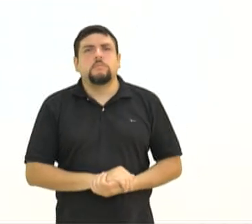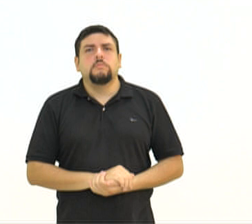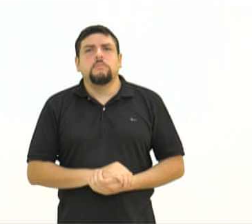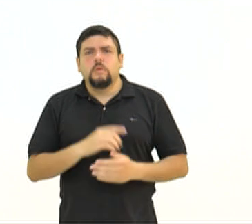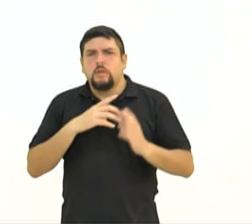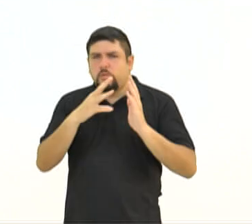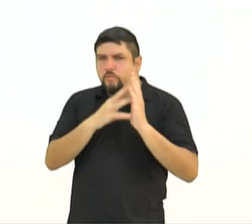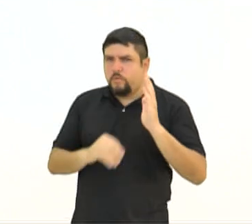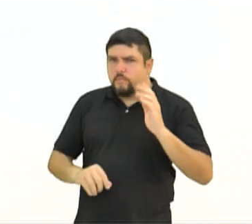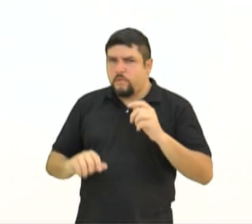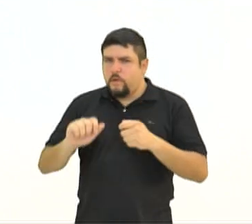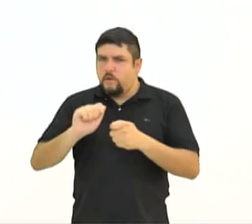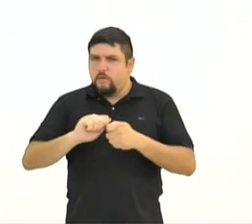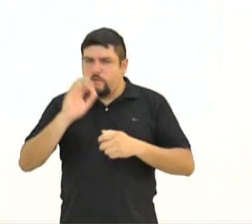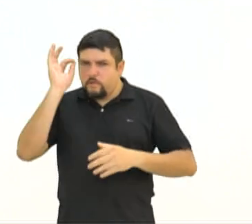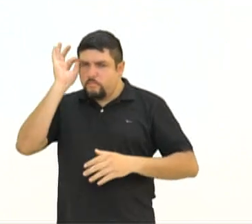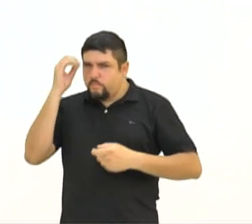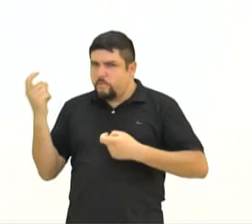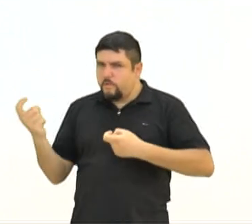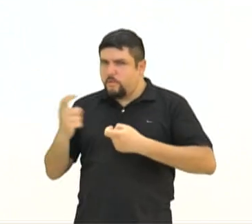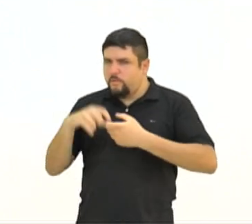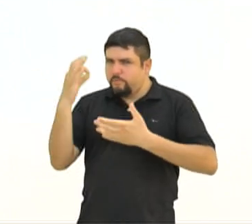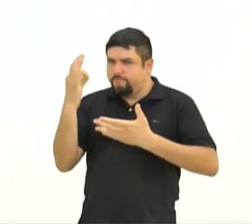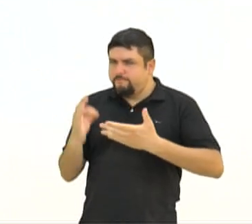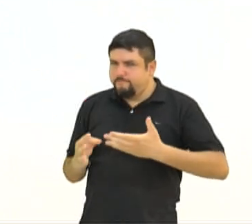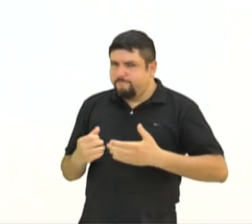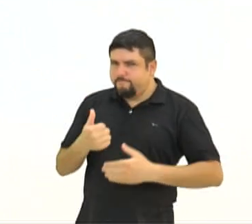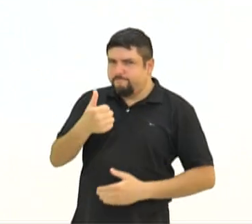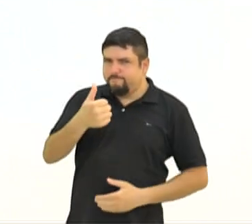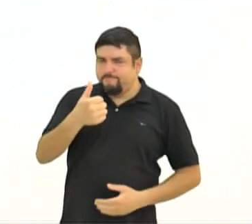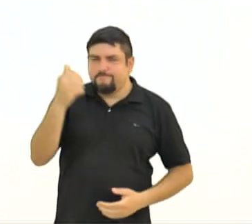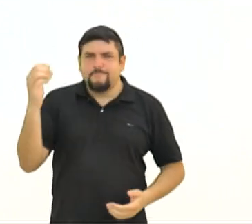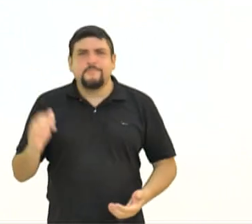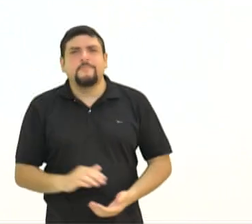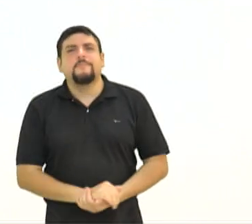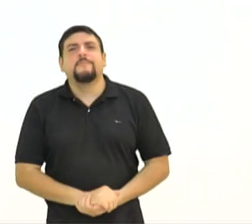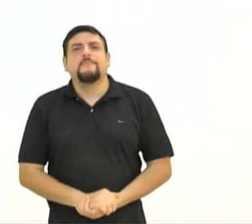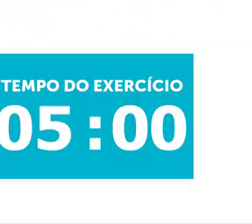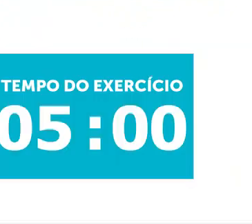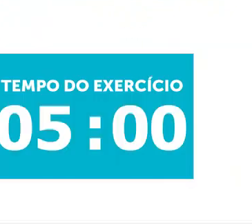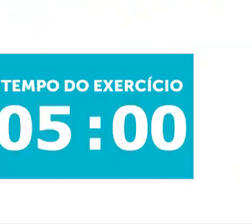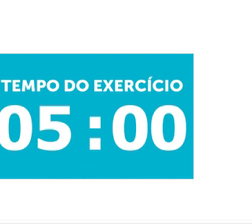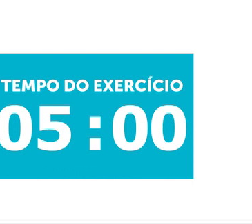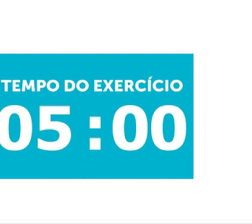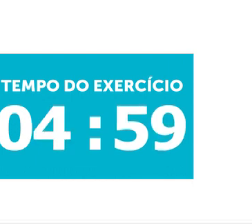3-metilpentano. Faz aí e eu já volto com a resposta aqui, beleza? Show!